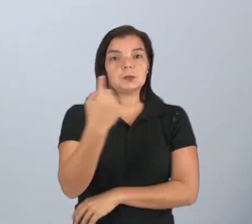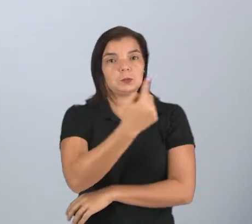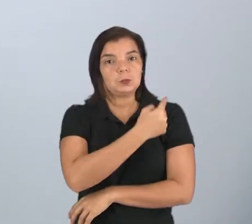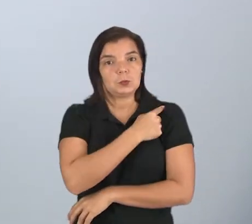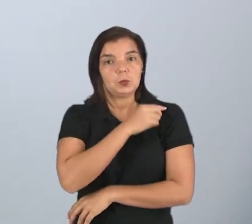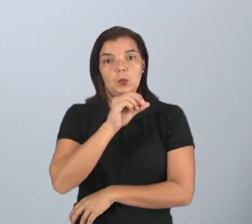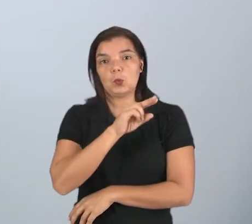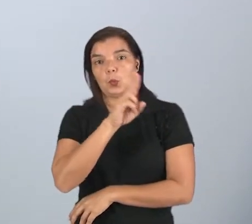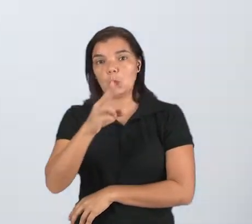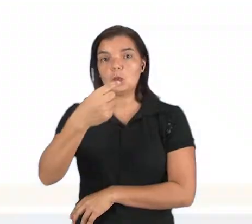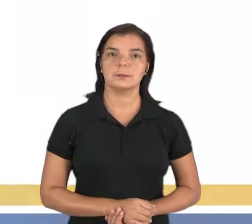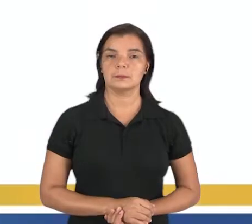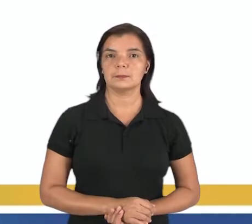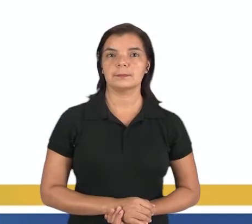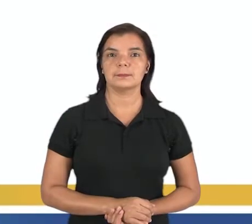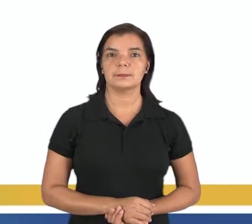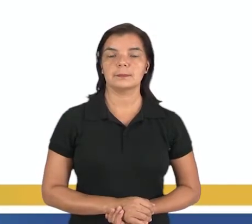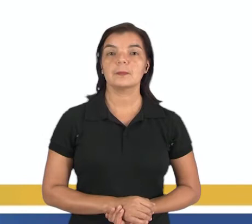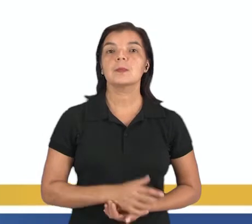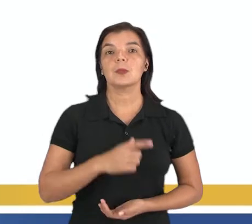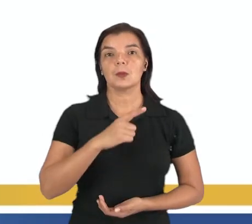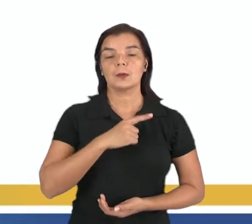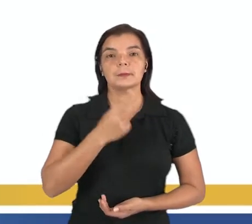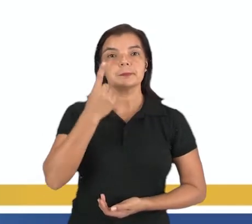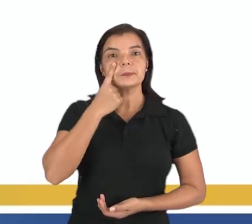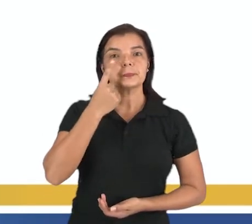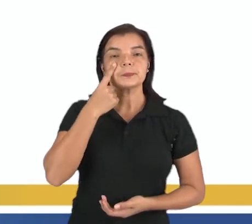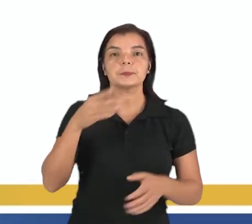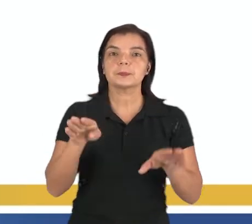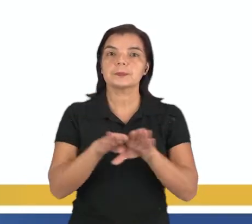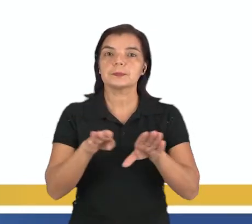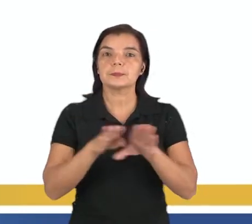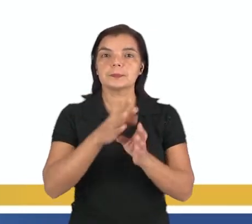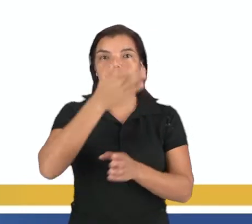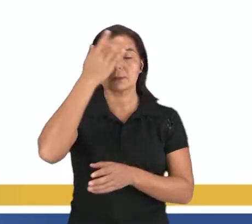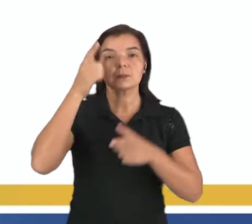ou como eu. Nós temos que observar também,